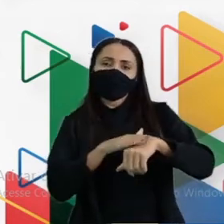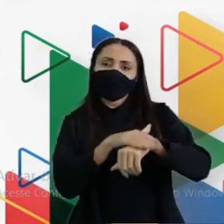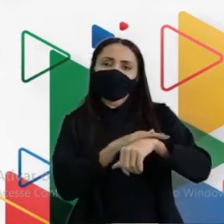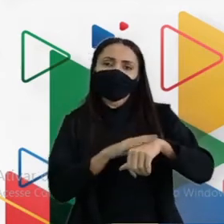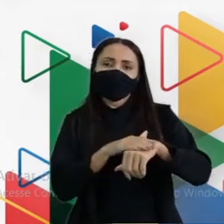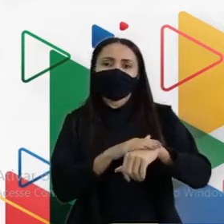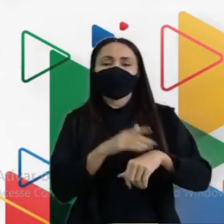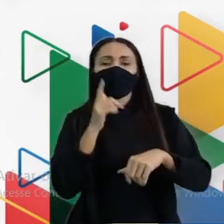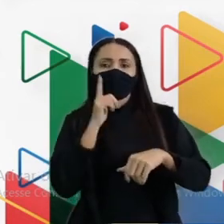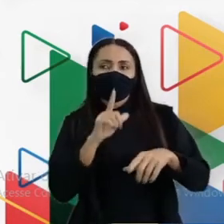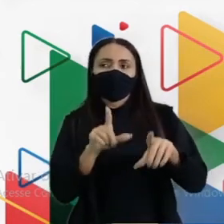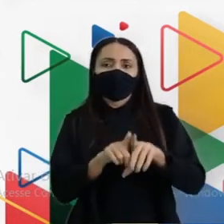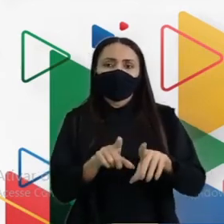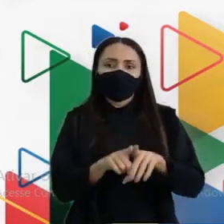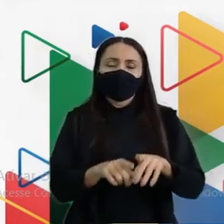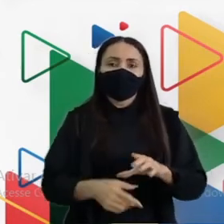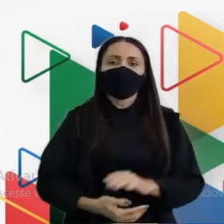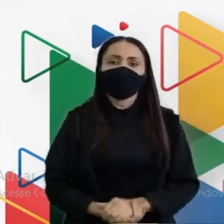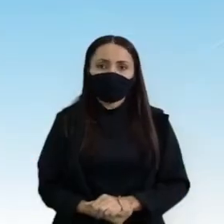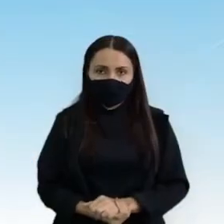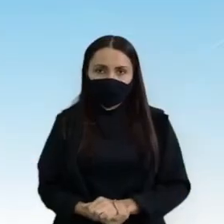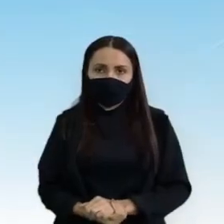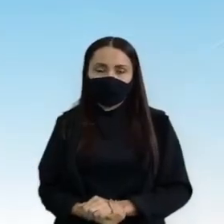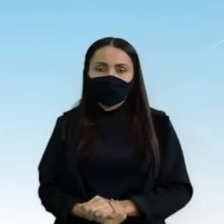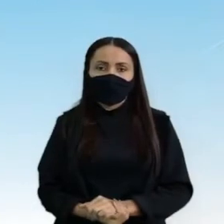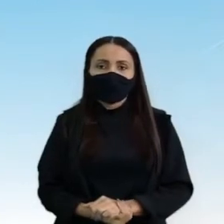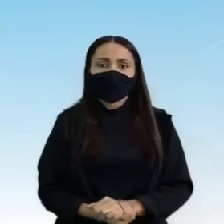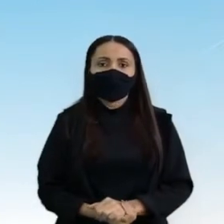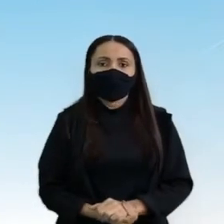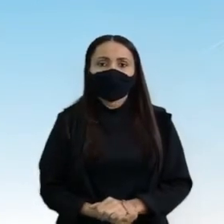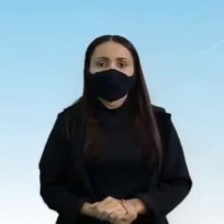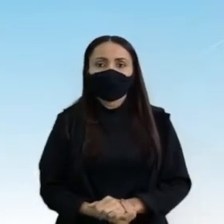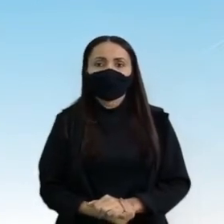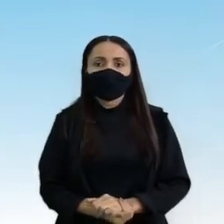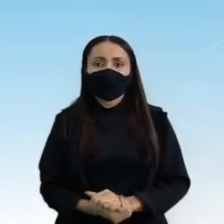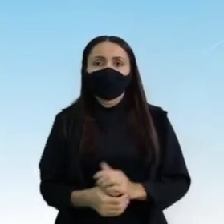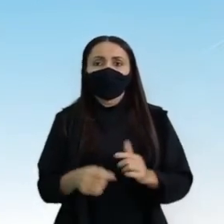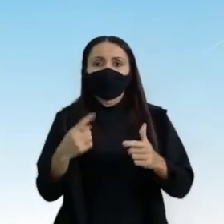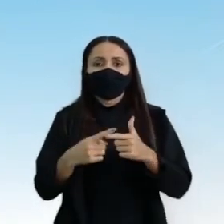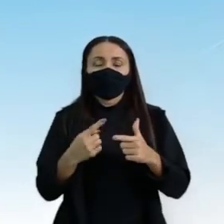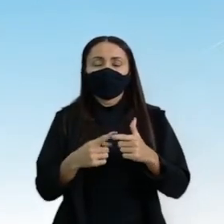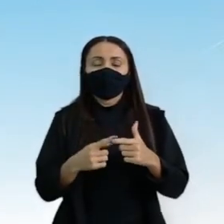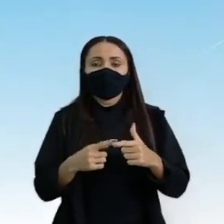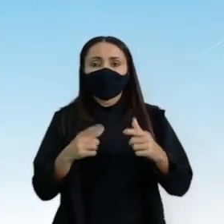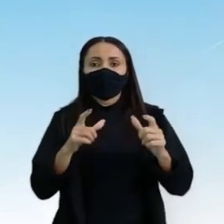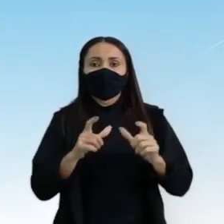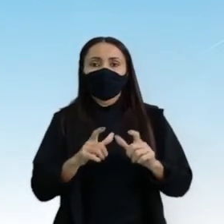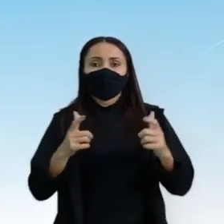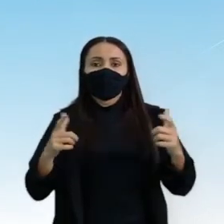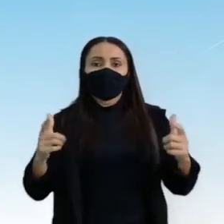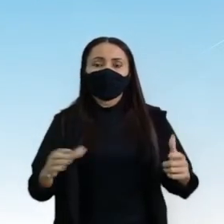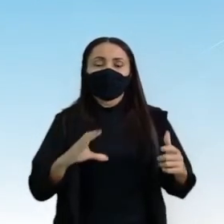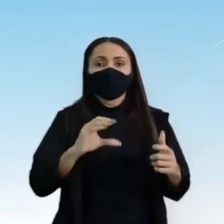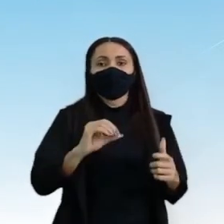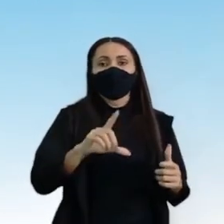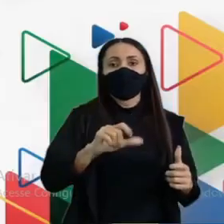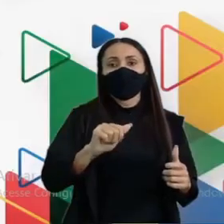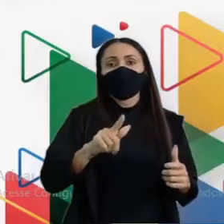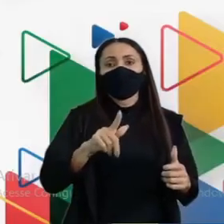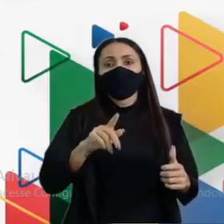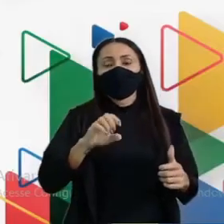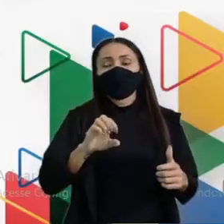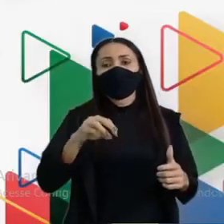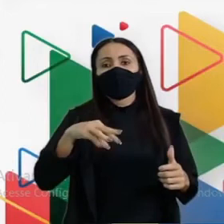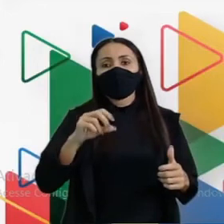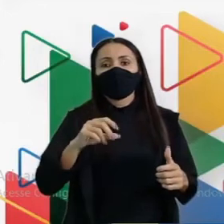pensa assim, só é a nível orgânico, não, a nível da pele também. Por quê? Aumenta a produção de colágeno, diminui